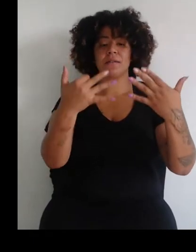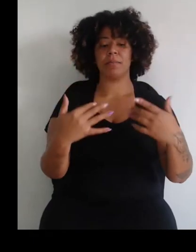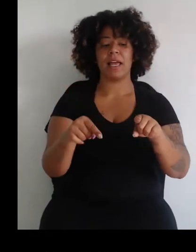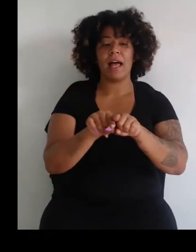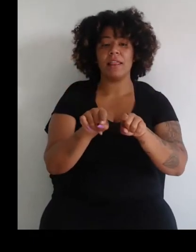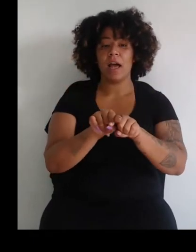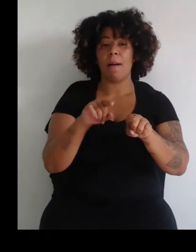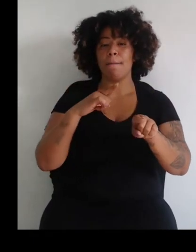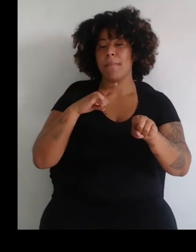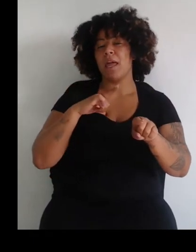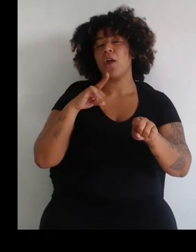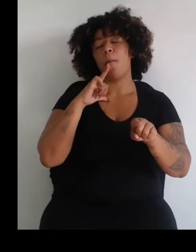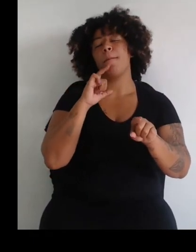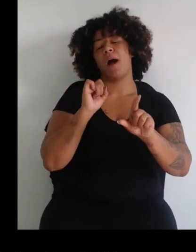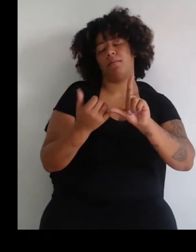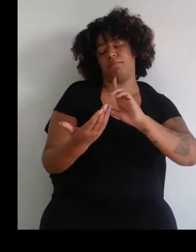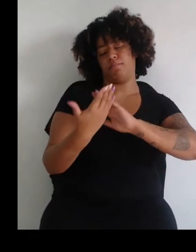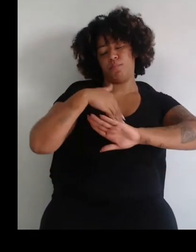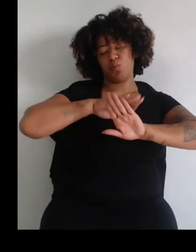tardia